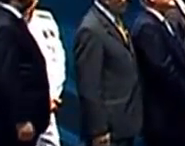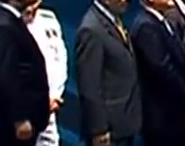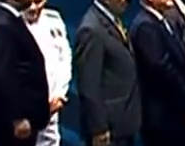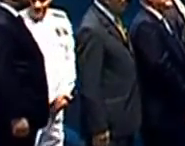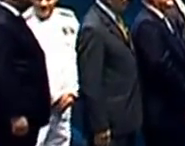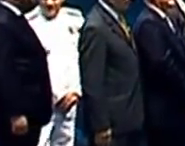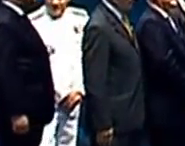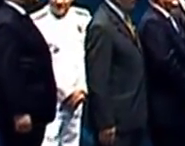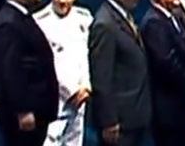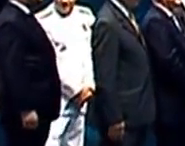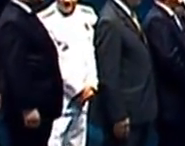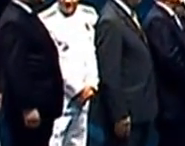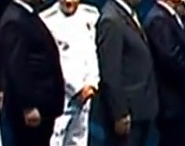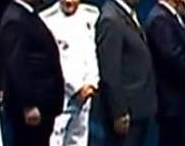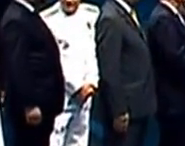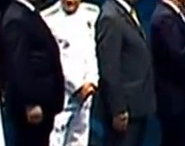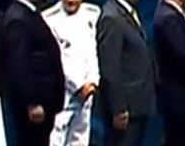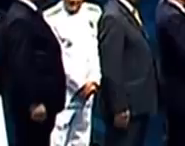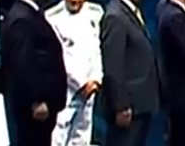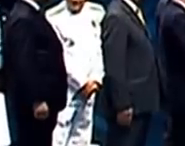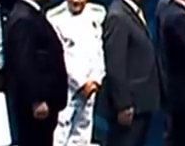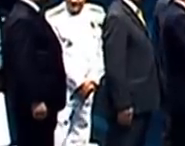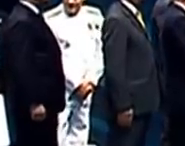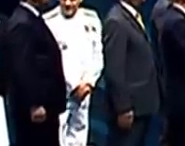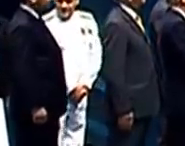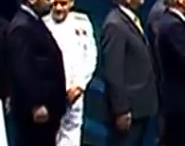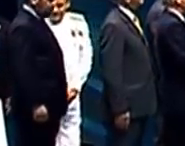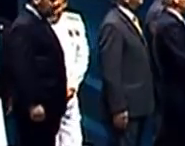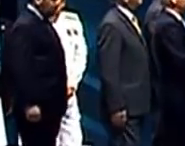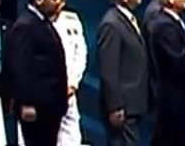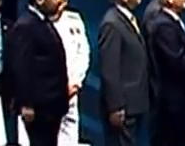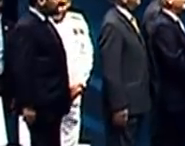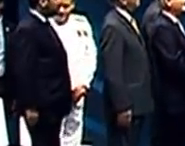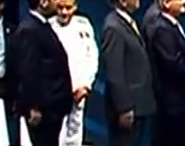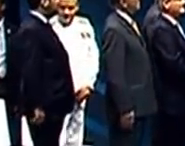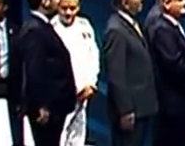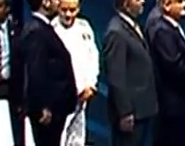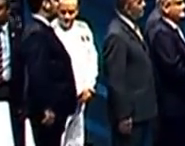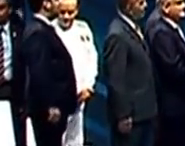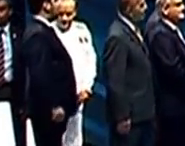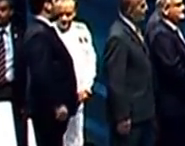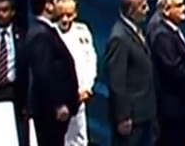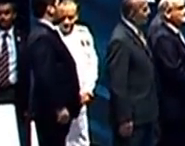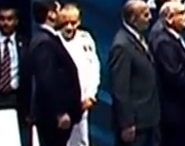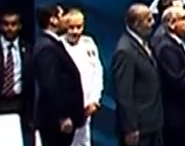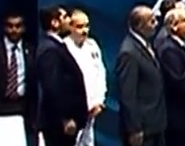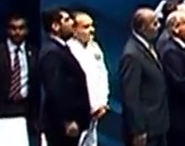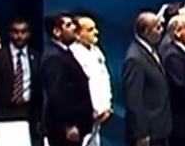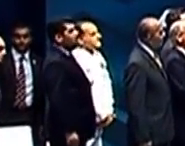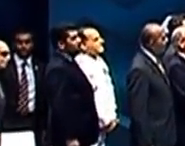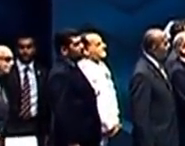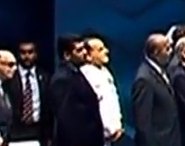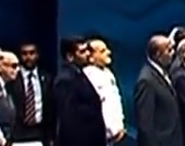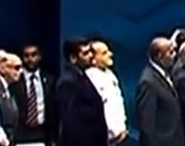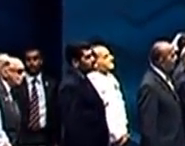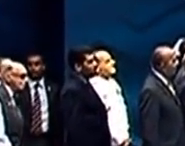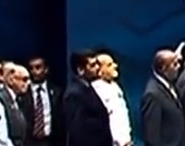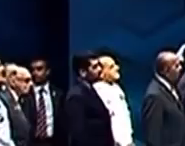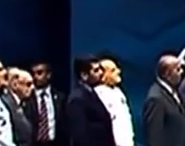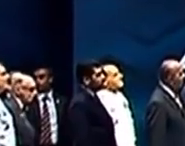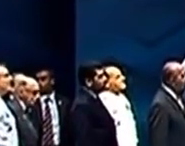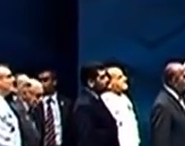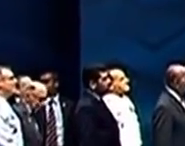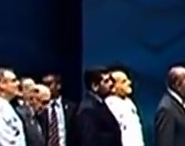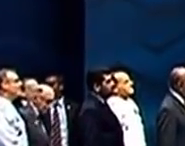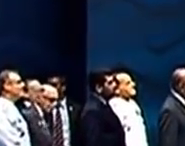e técnicas de última geração. Agora, dezenas de sistemas sofisticados, circuitos mecânicos,